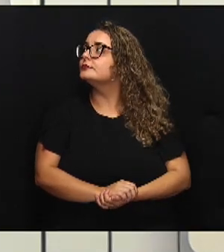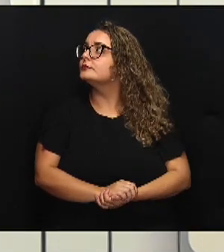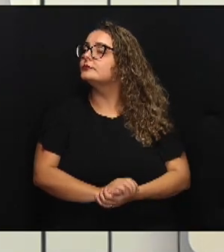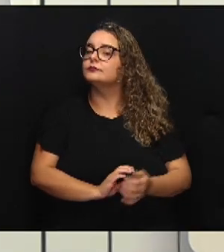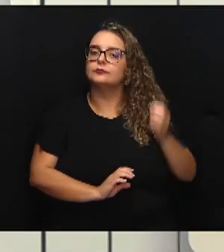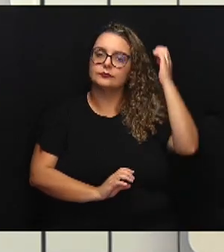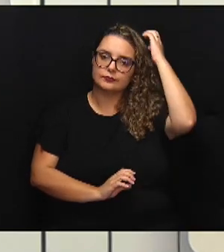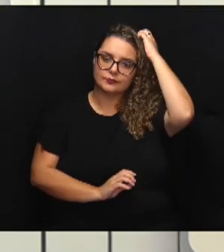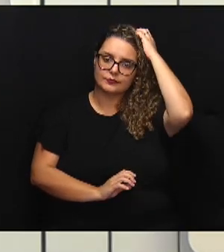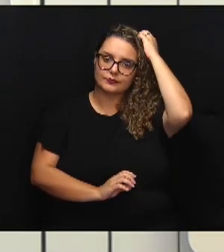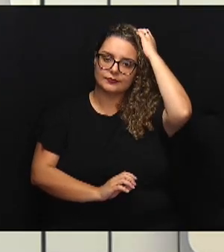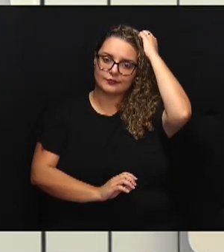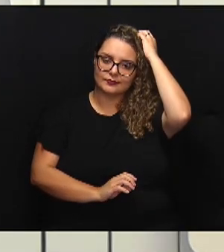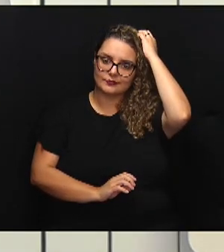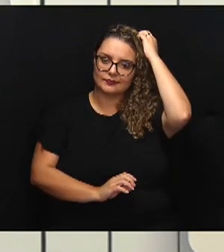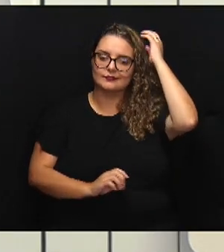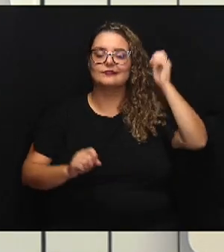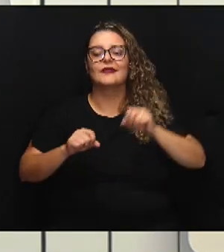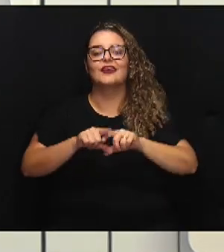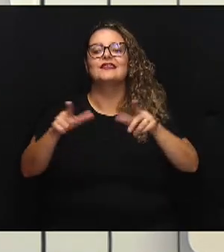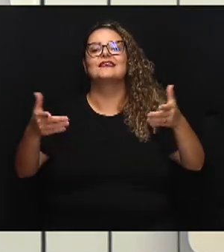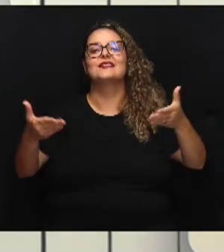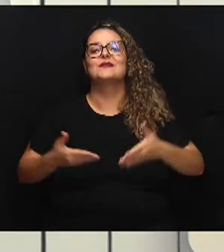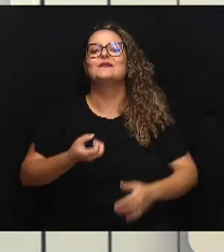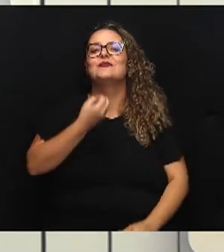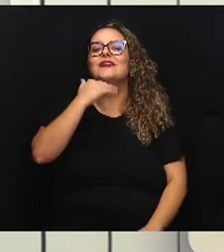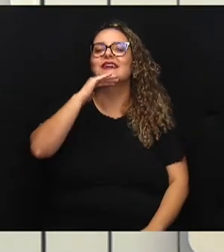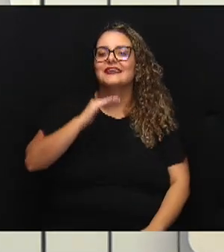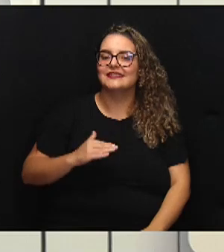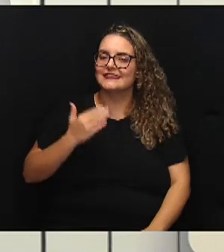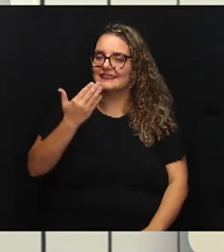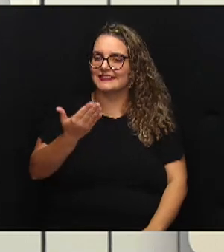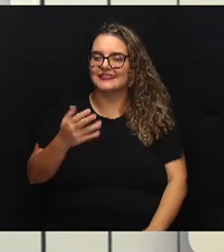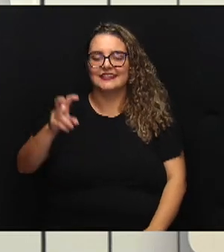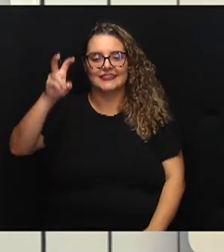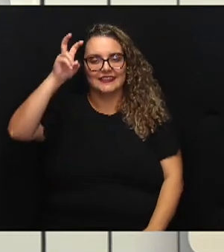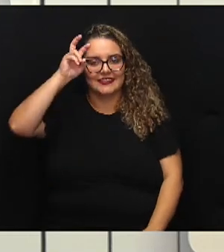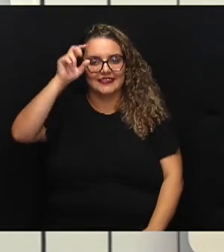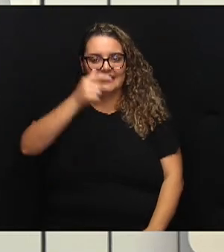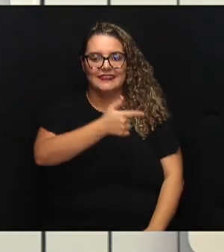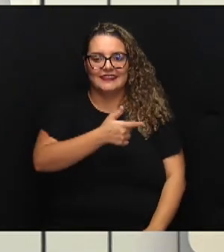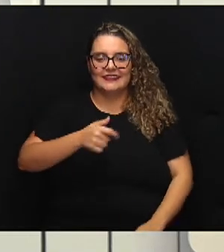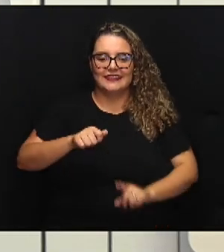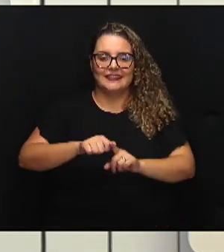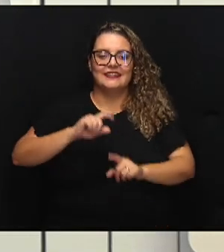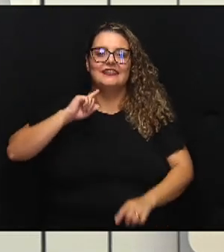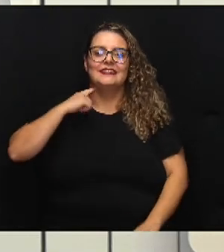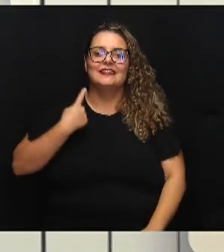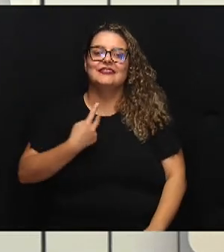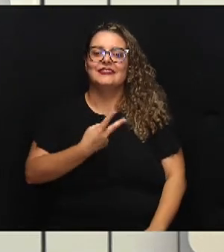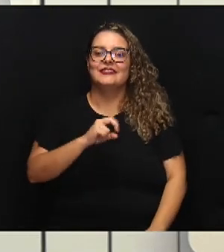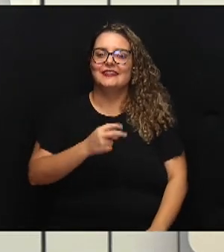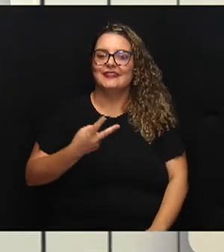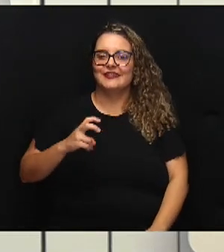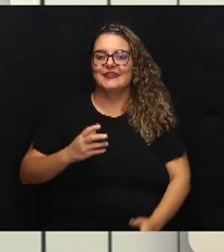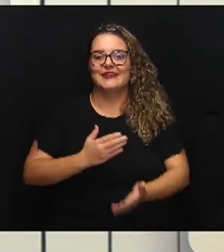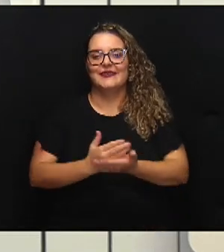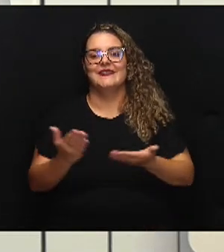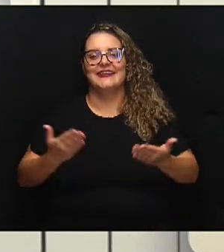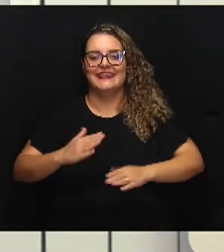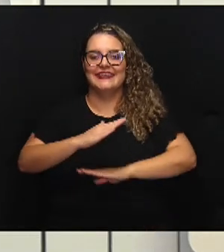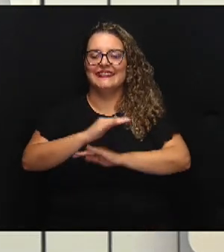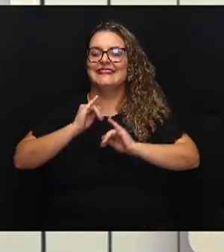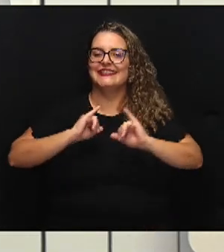Estes são os destaques de hoje. Boa tarde a você. Quinta-feira, 22 de maio de 2025. Começa agora o Jornal